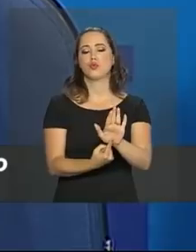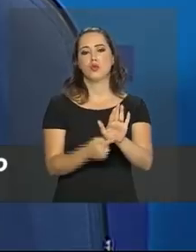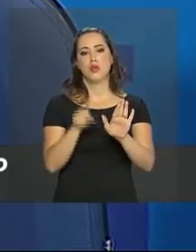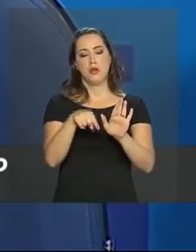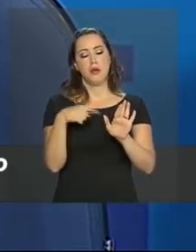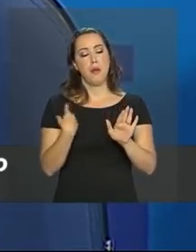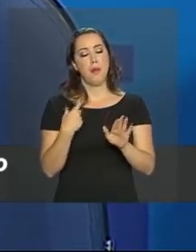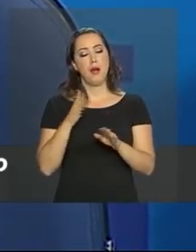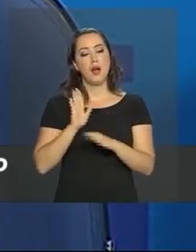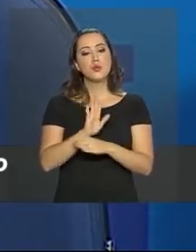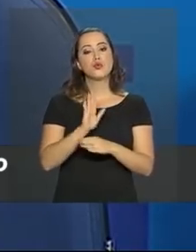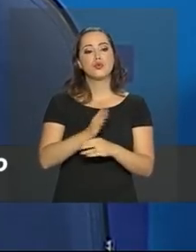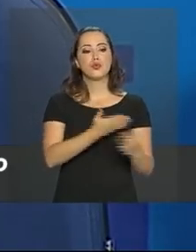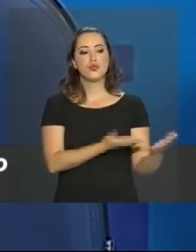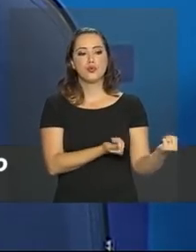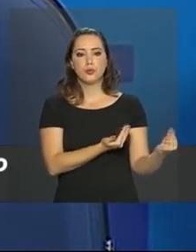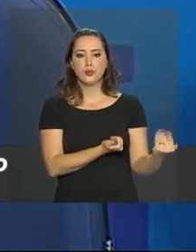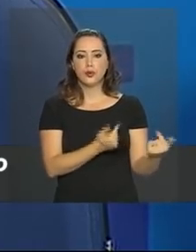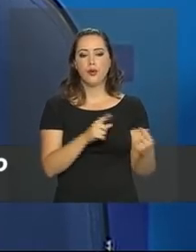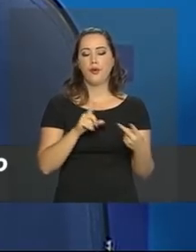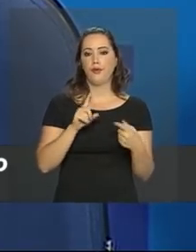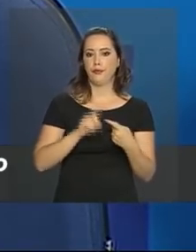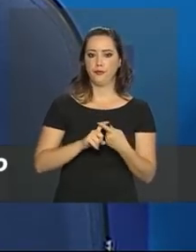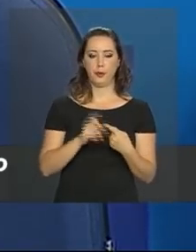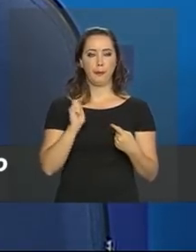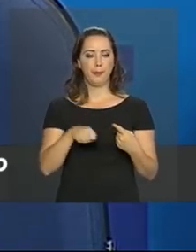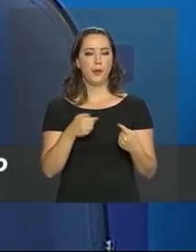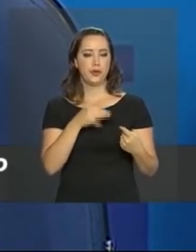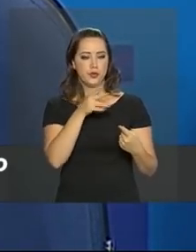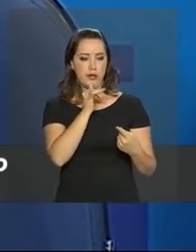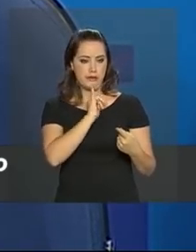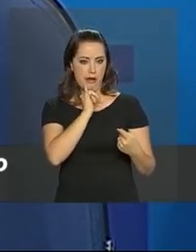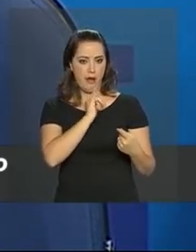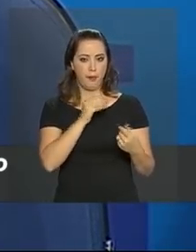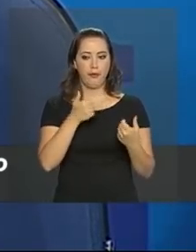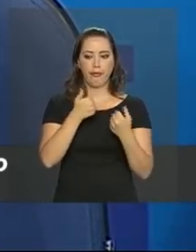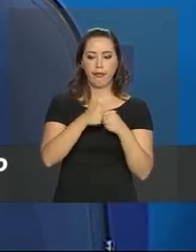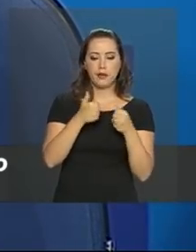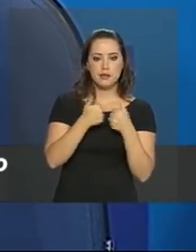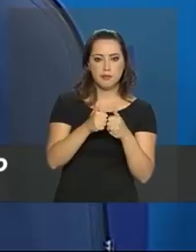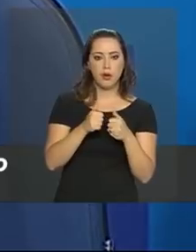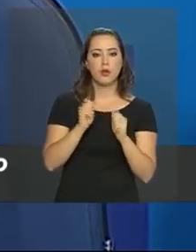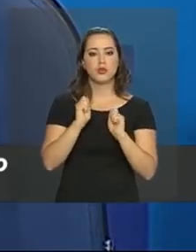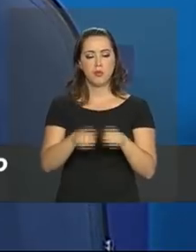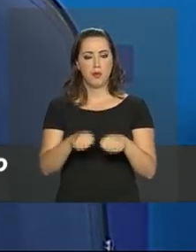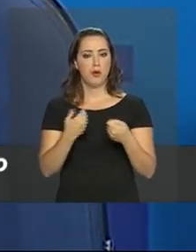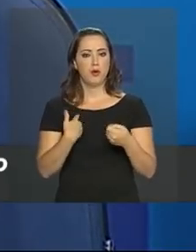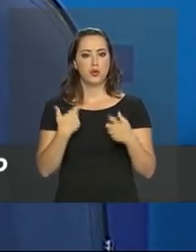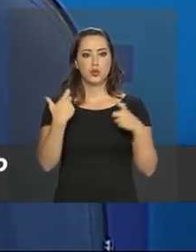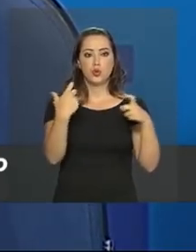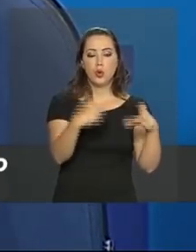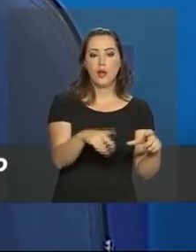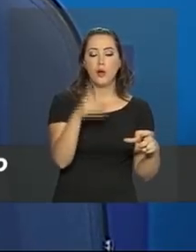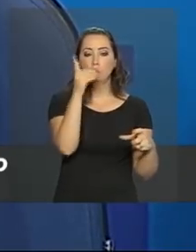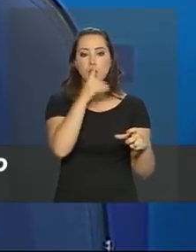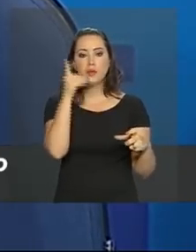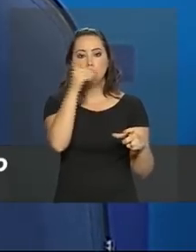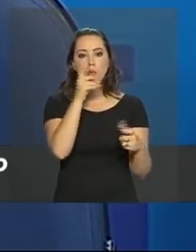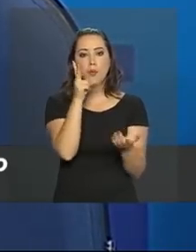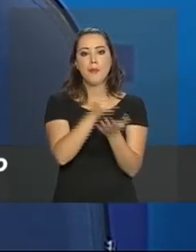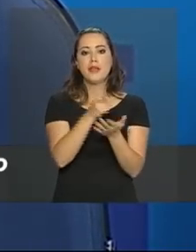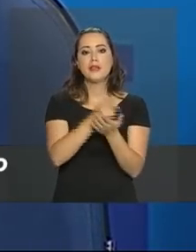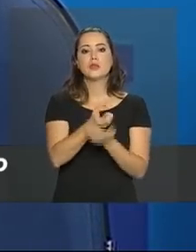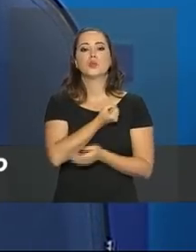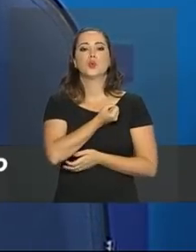seja com as companhias de de transporte para que eles pudessem deixar no domingo o mesmo